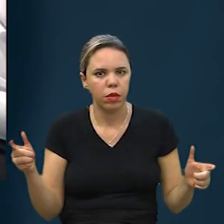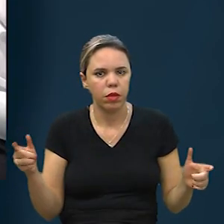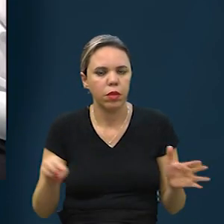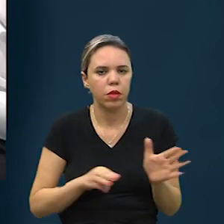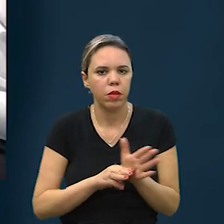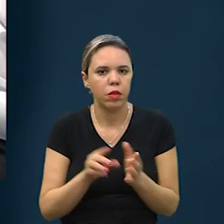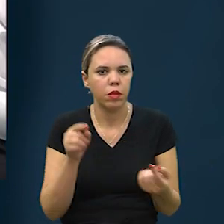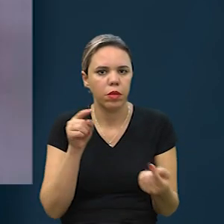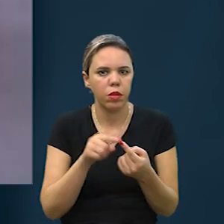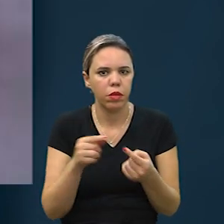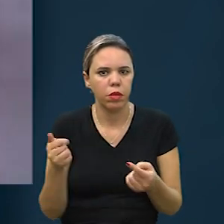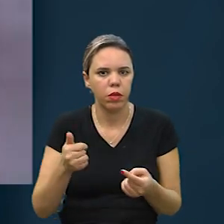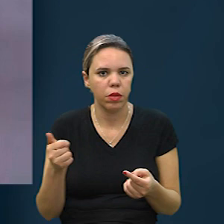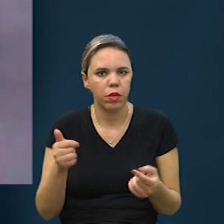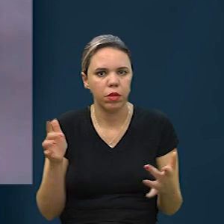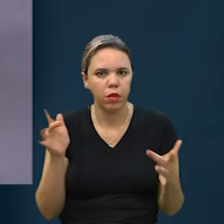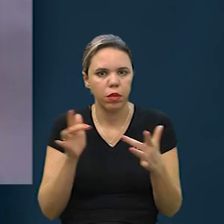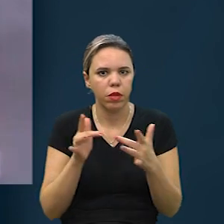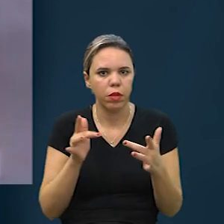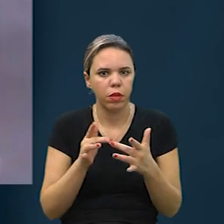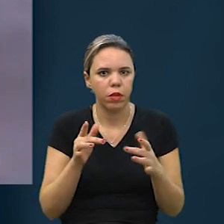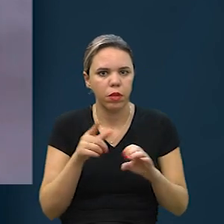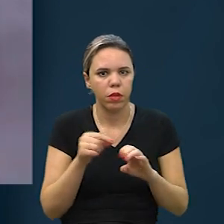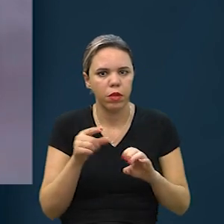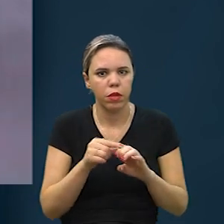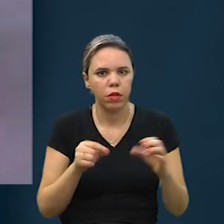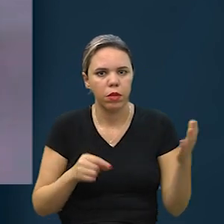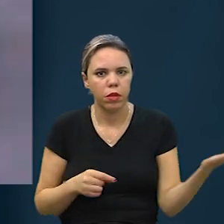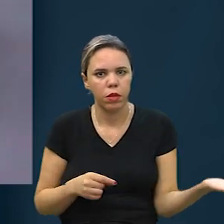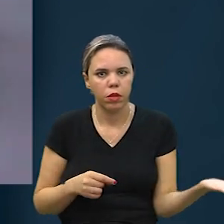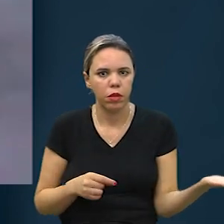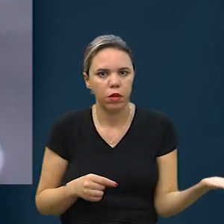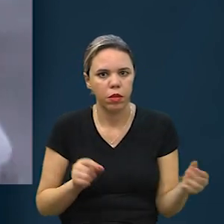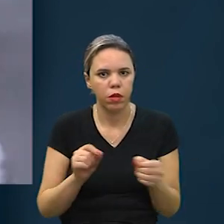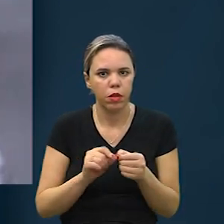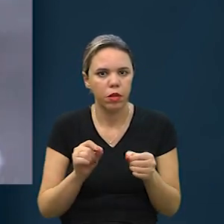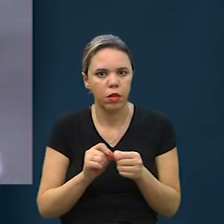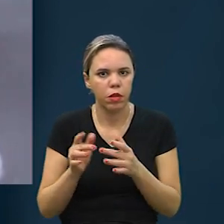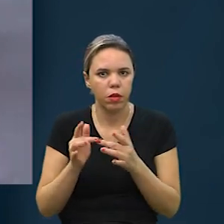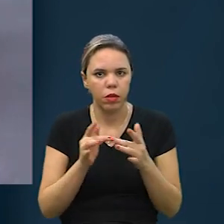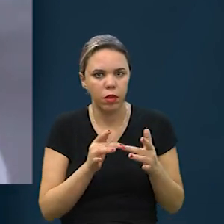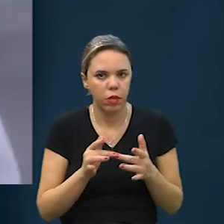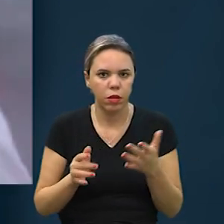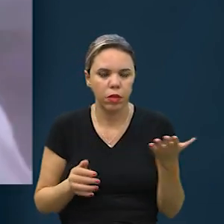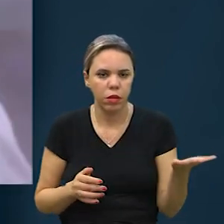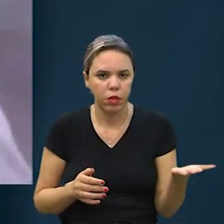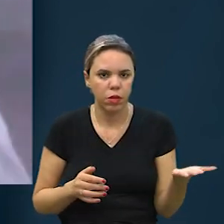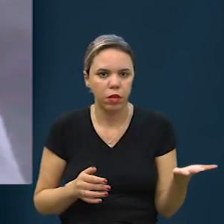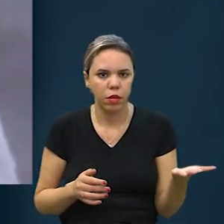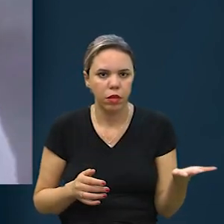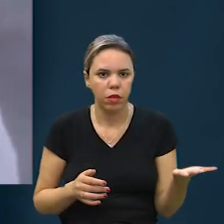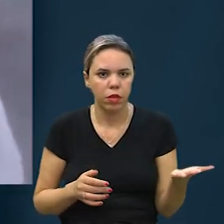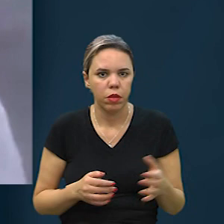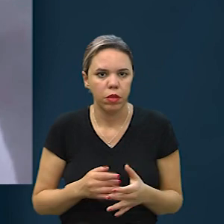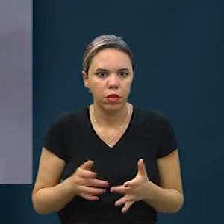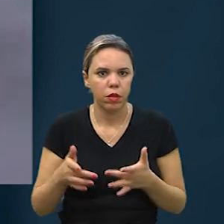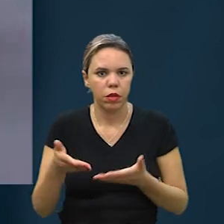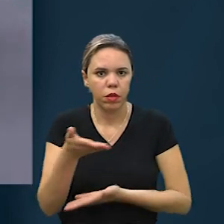3 grandes metas. Primeiro é conectar esses empreendedores, realizar conexões, redes